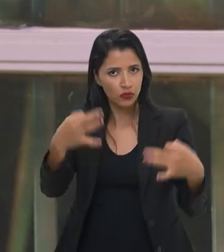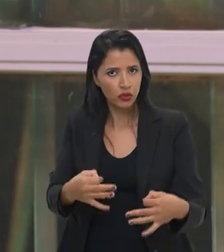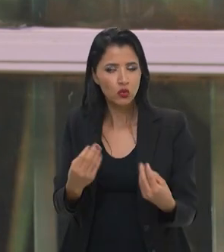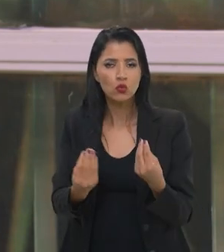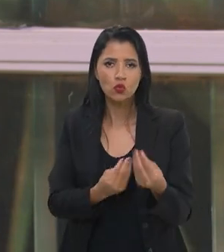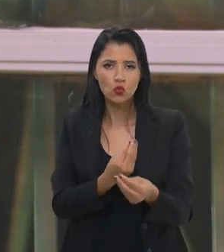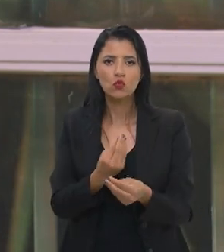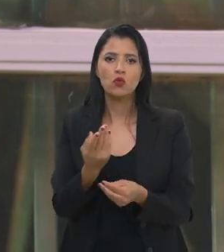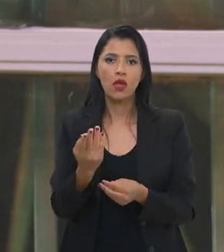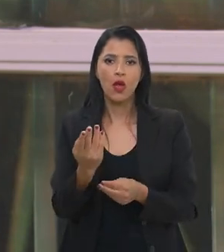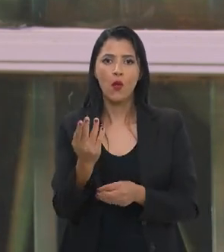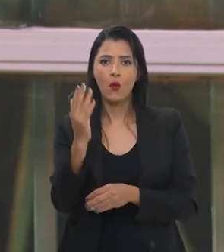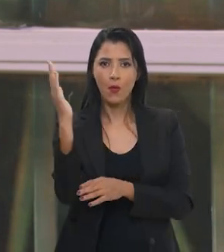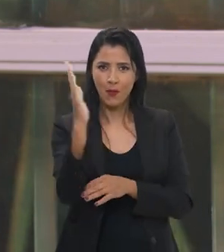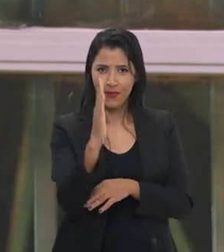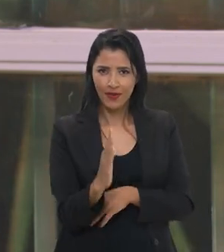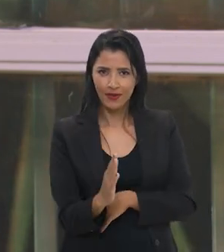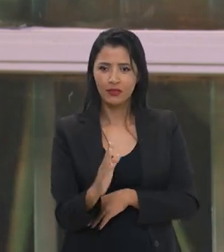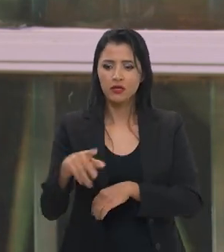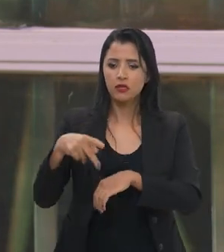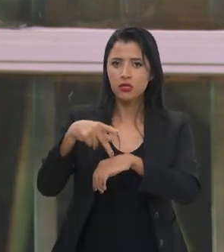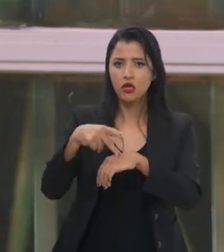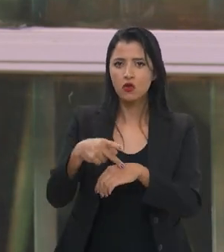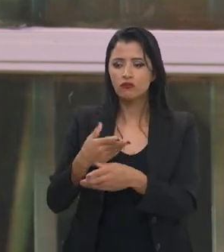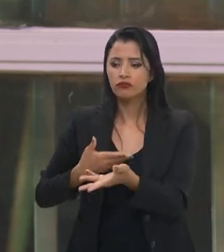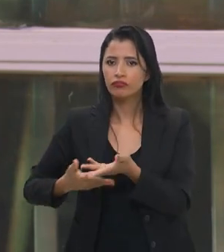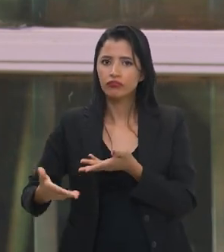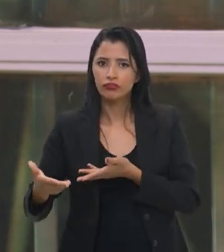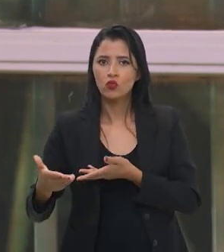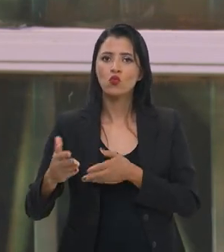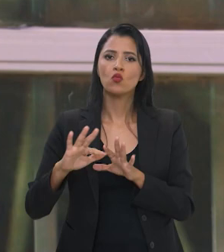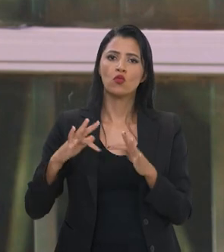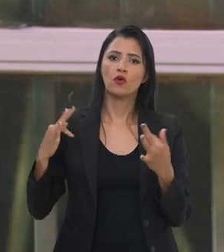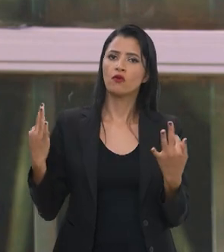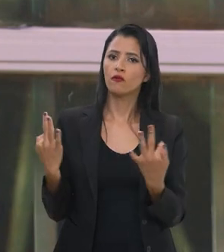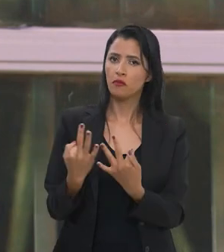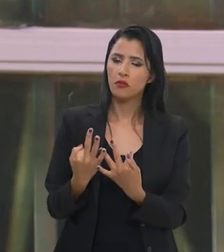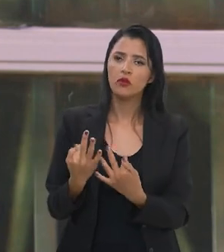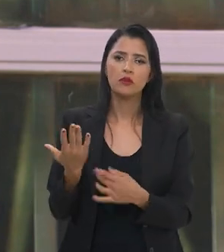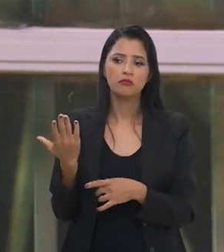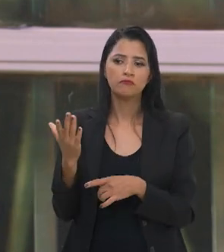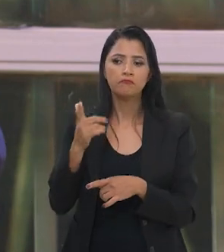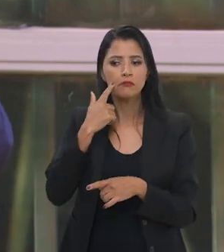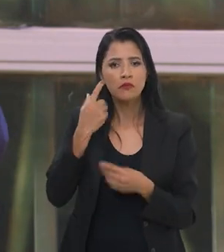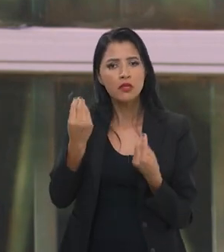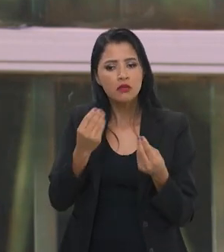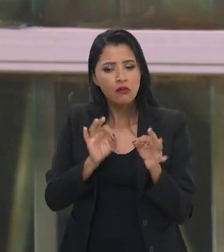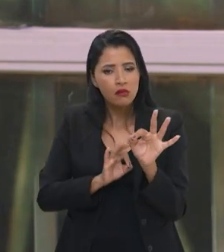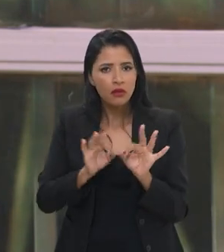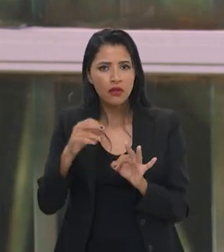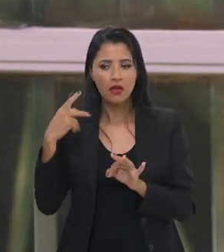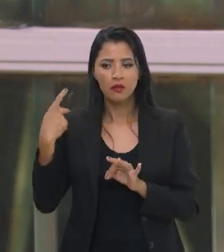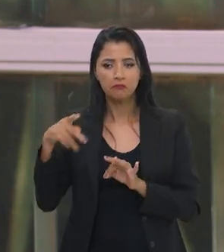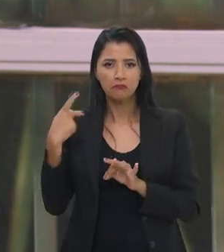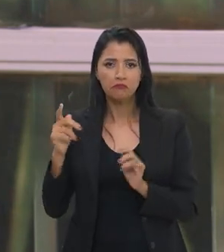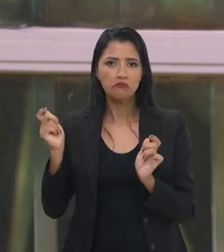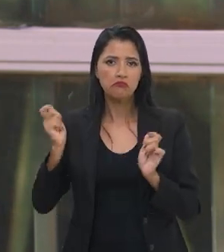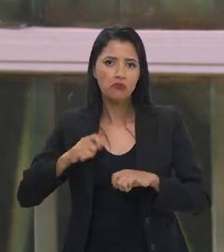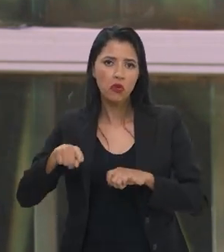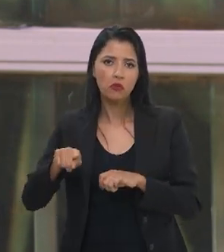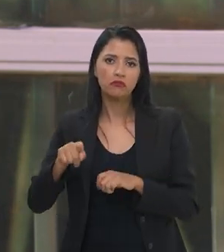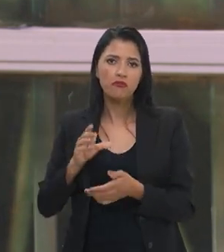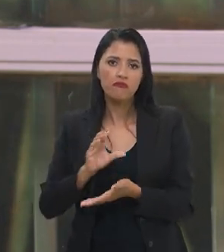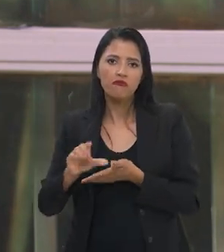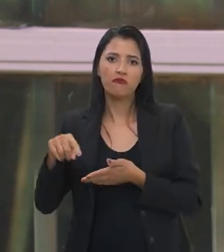Claro é o estado brasileiro dialogando com a família apostar num plano daquela